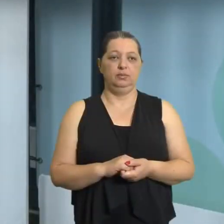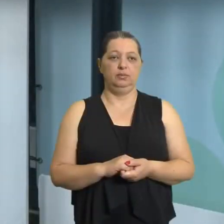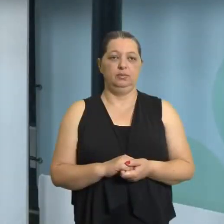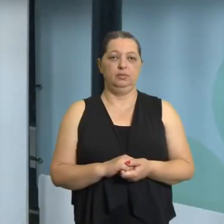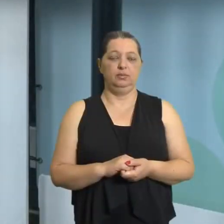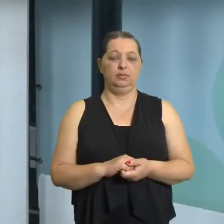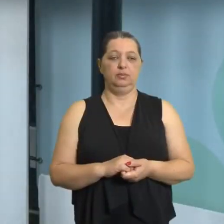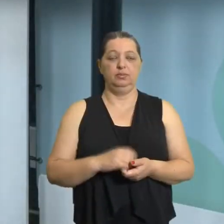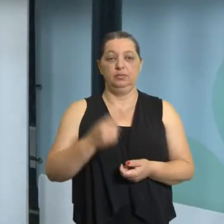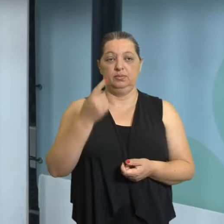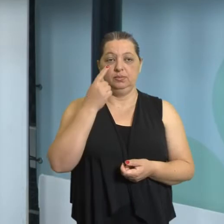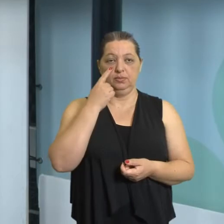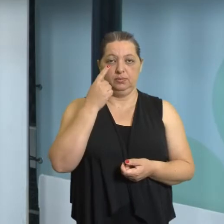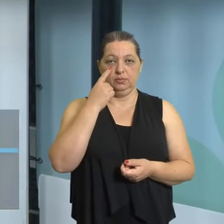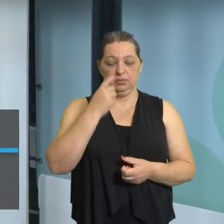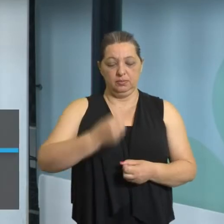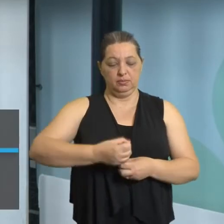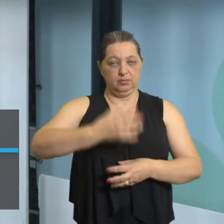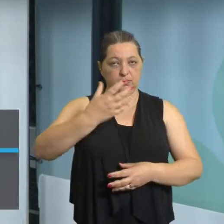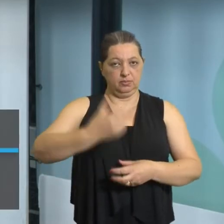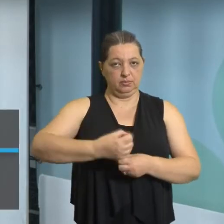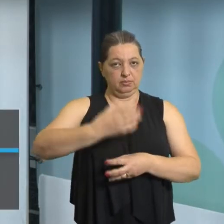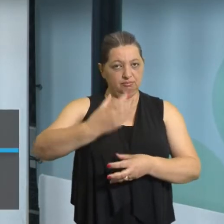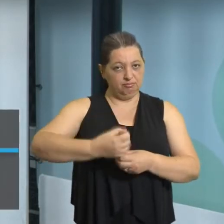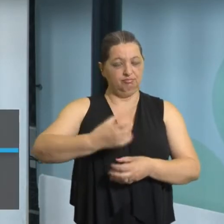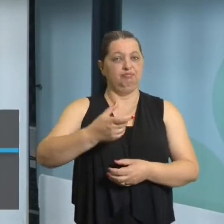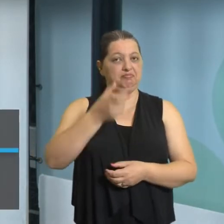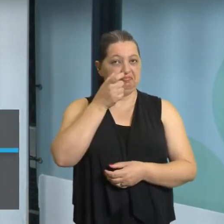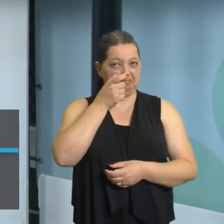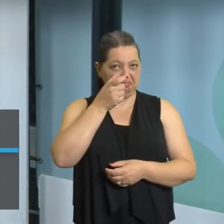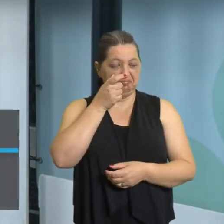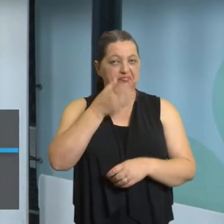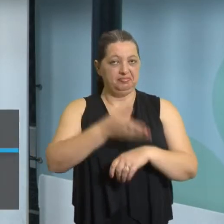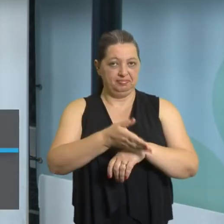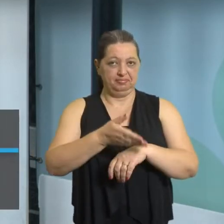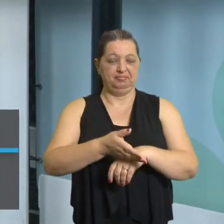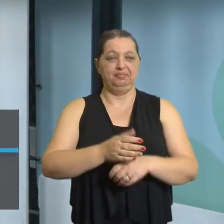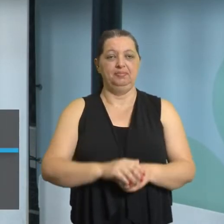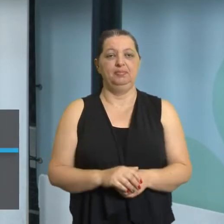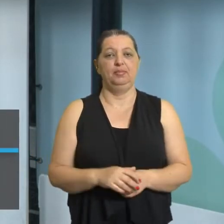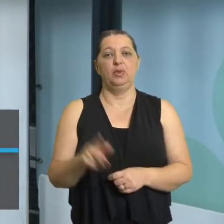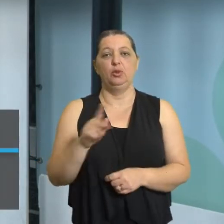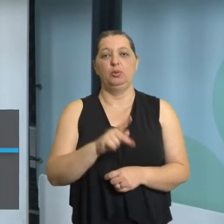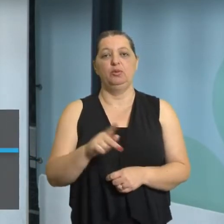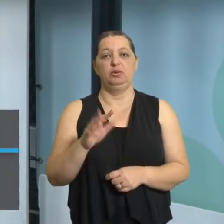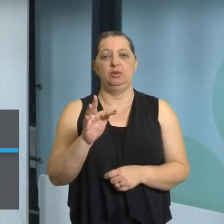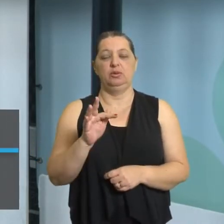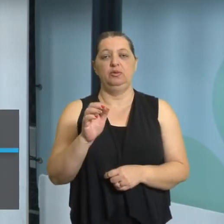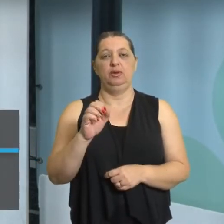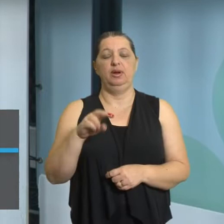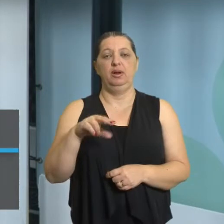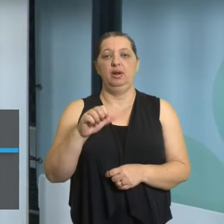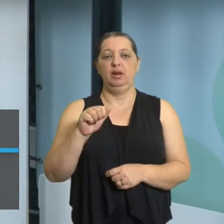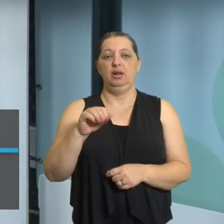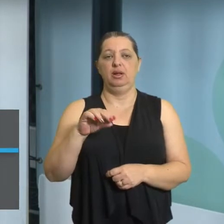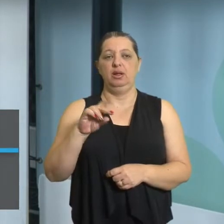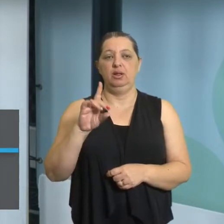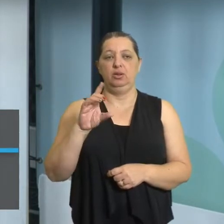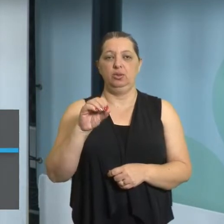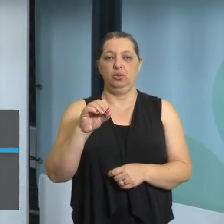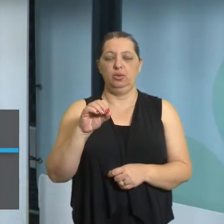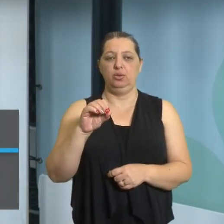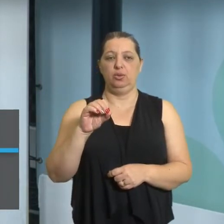e olha só muitos comentários interessantes é teve um professor Fernando do eu não